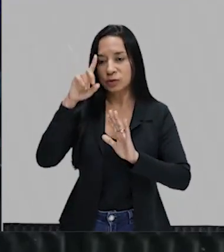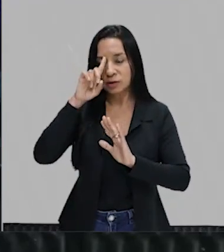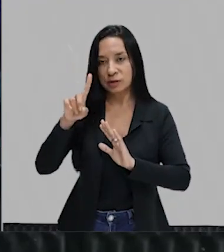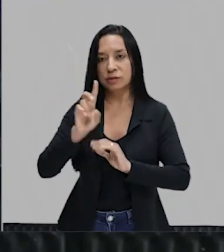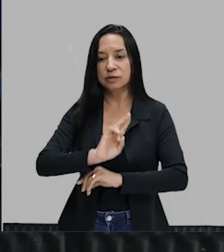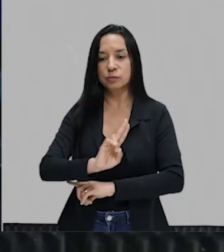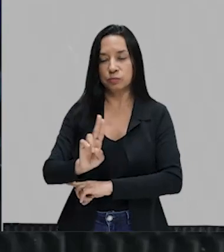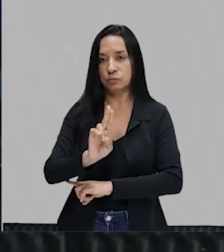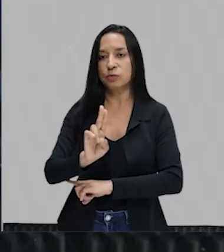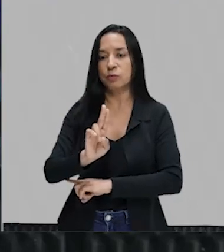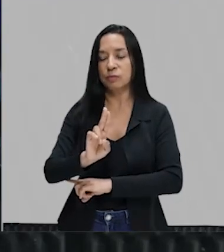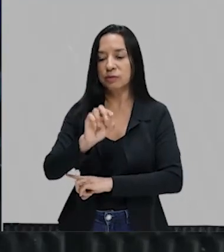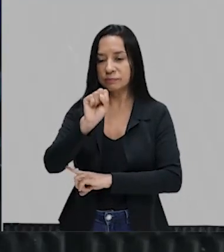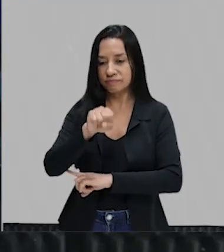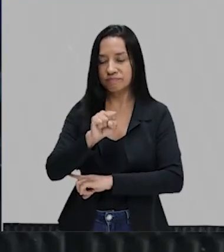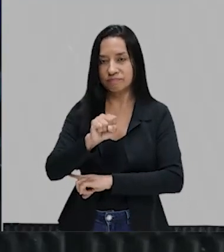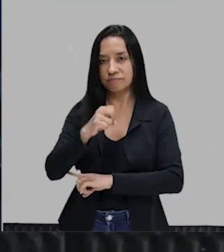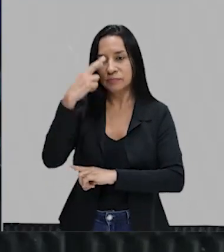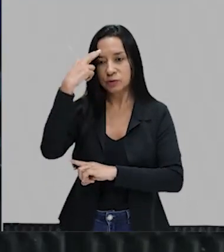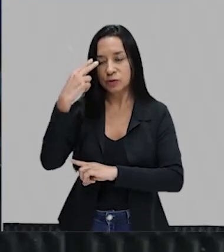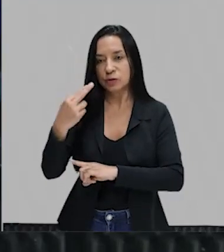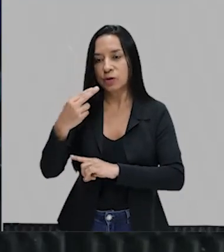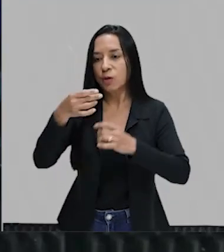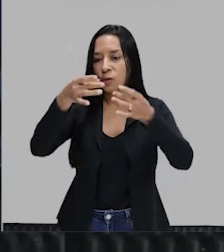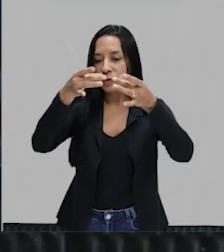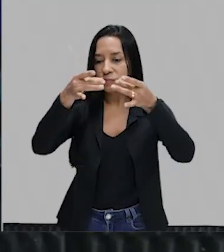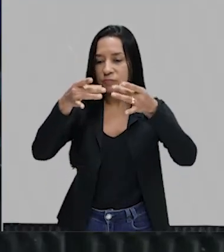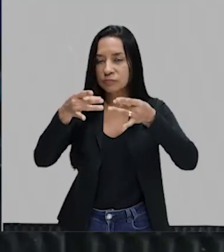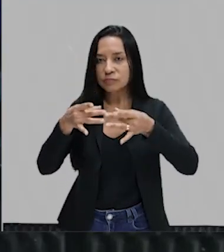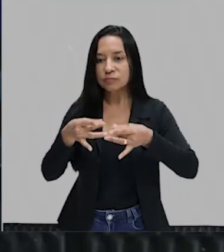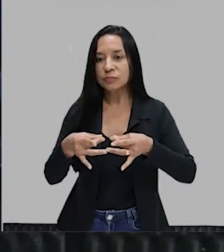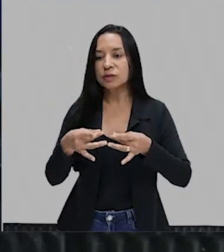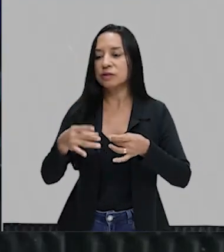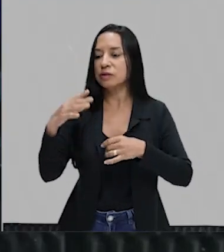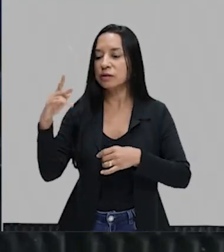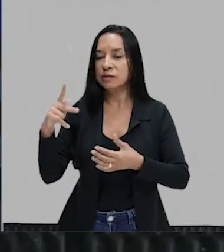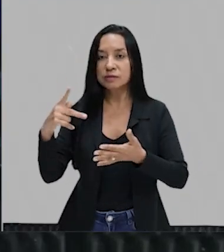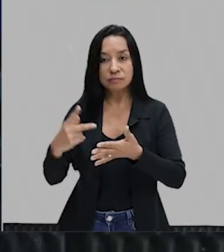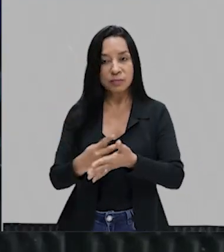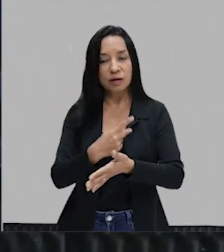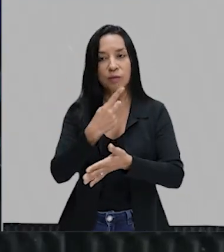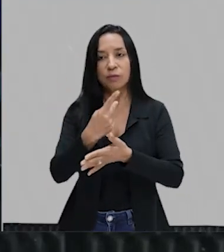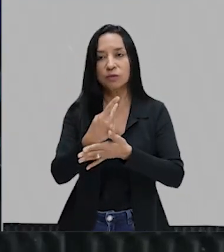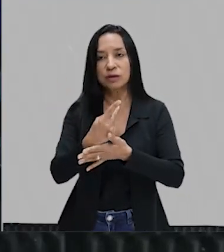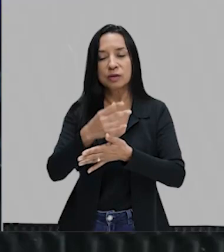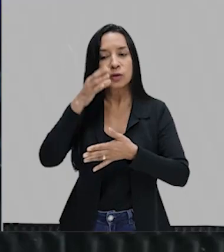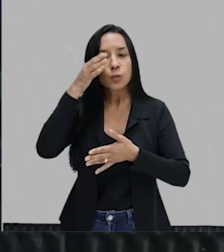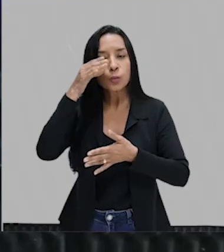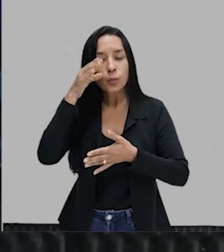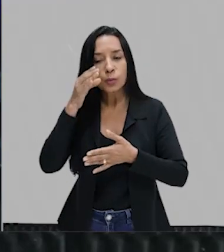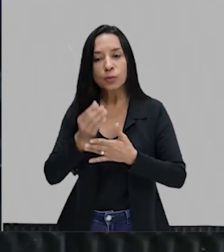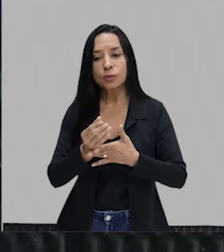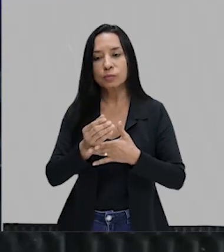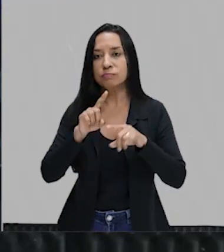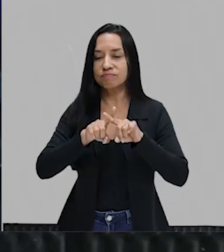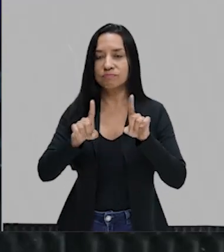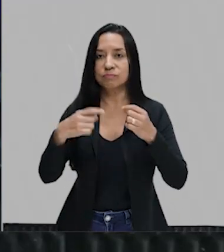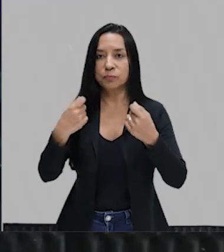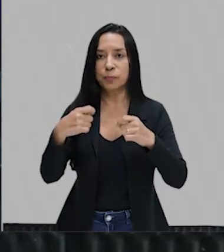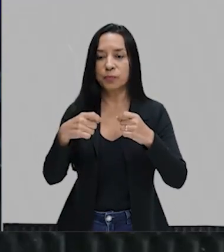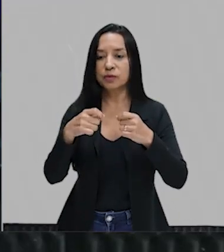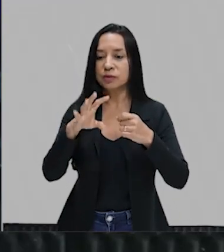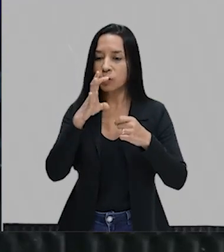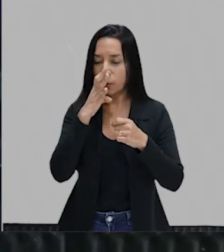nomes. A história ela também narra fatos curiosos e inusitados. Mas é preciso observar que o conhecimento